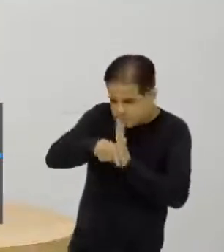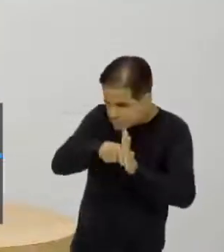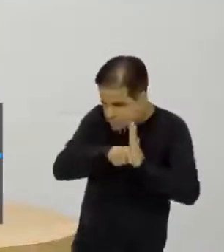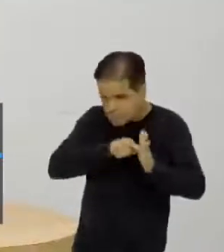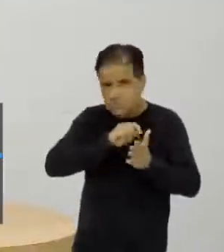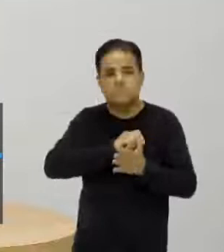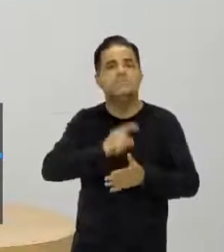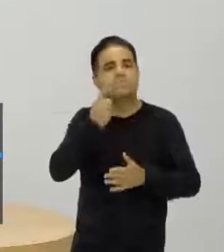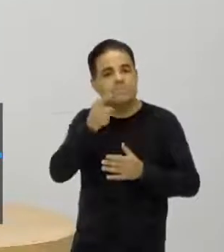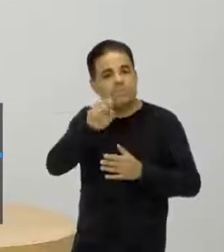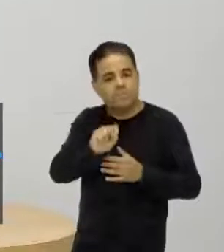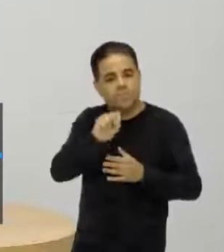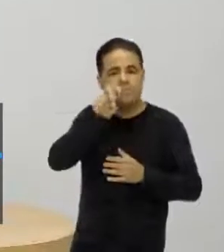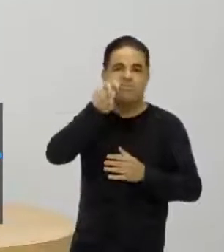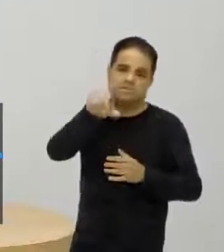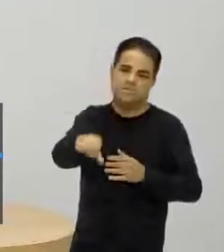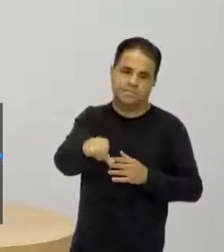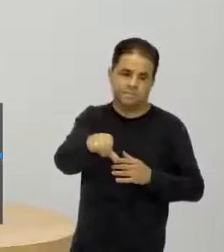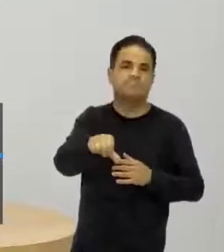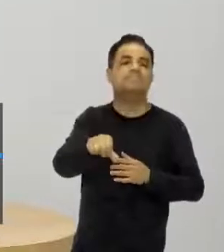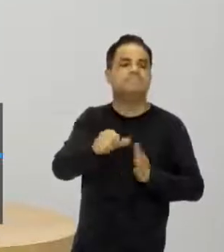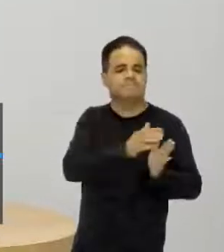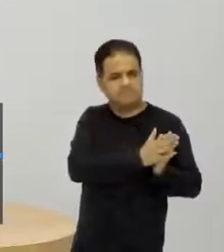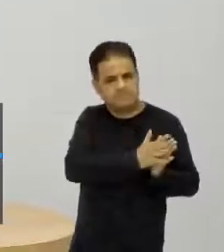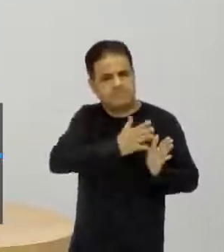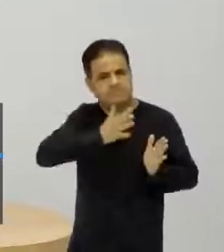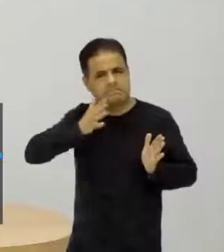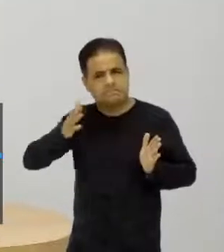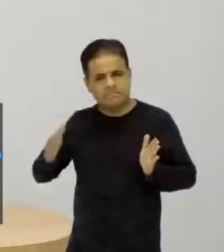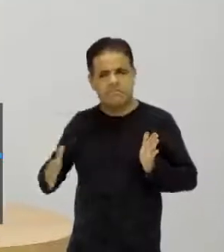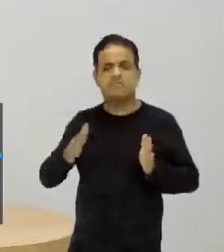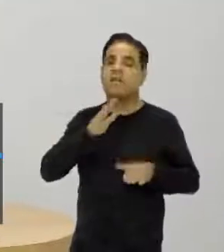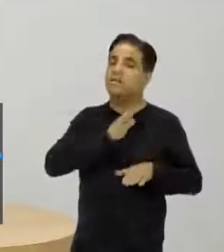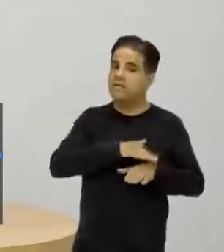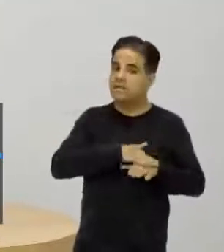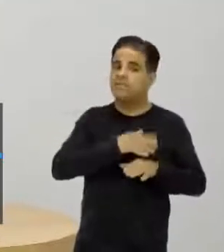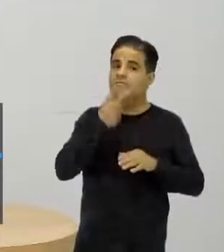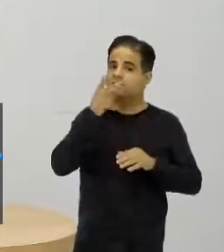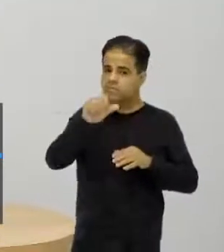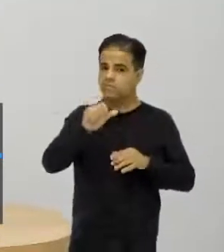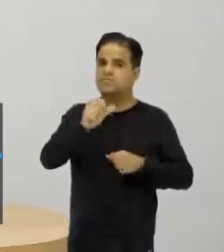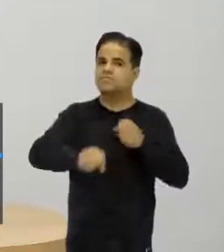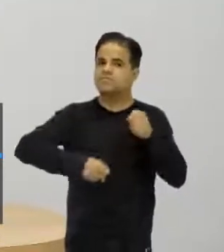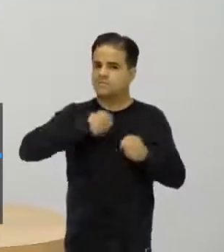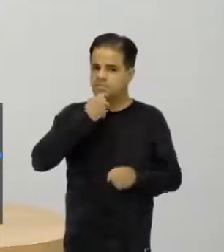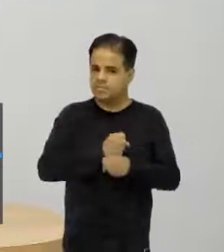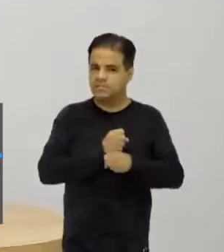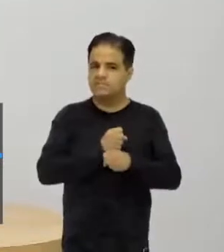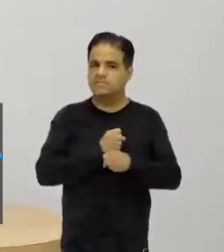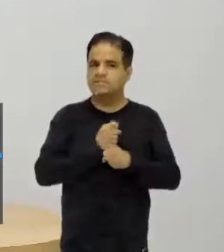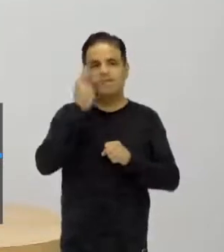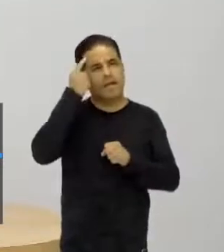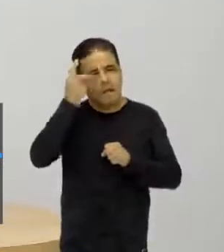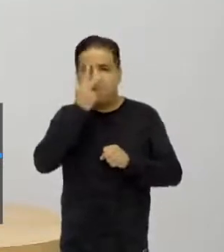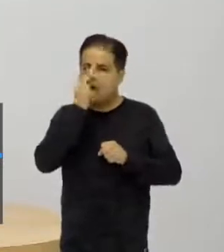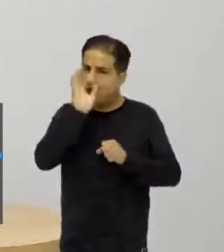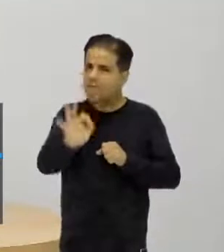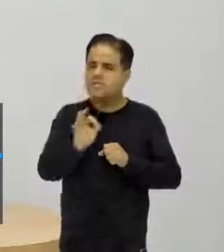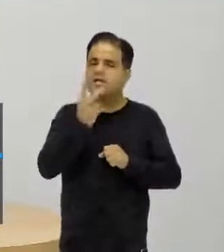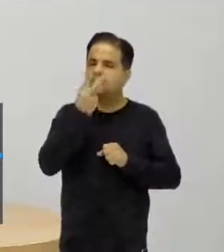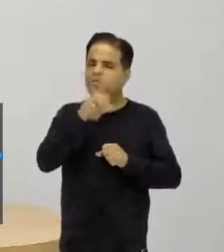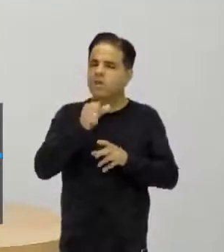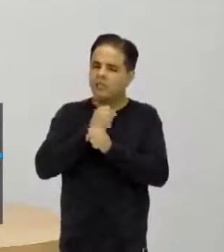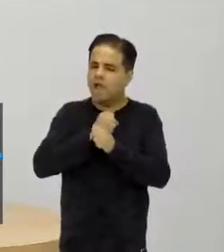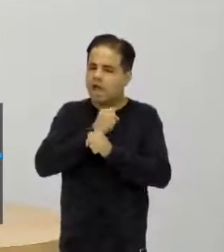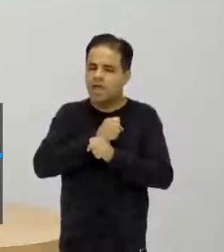pesquisa em 1859. Então, olha aí a diferença, né? 29 anos, né? Se a matemática não me falha, sim.